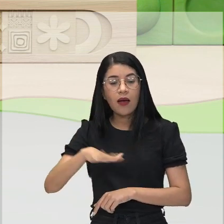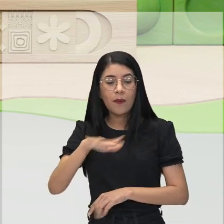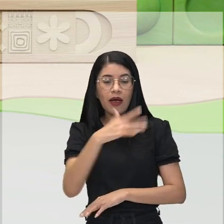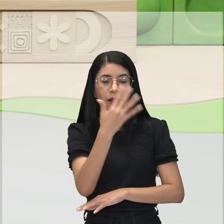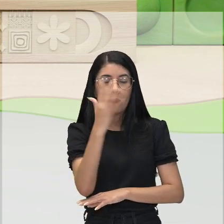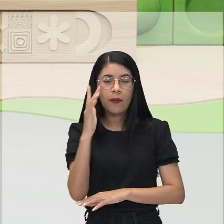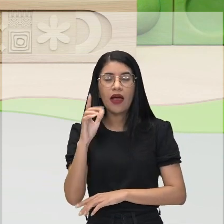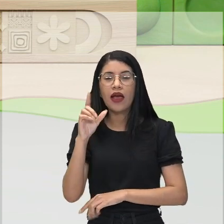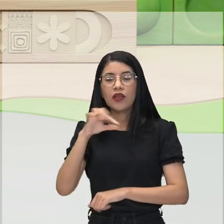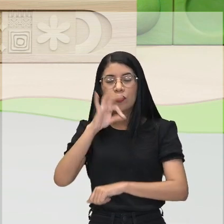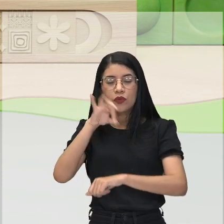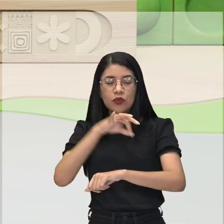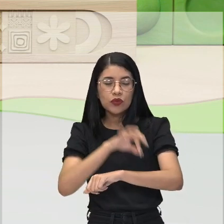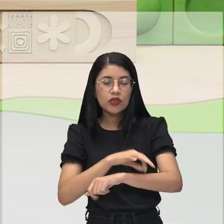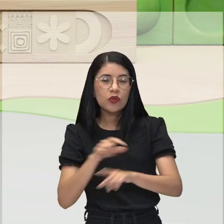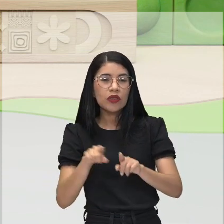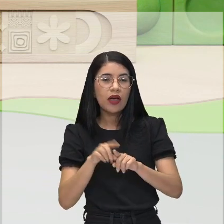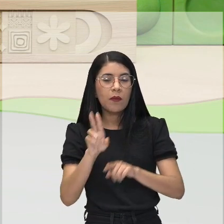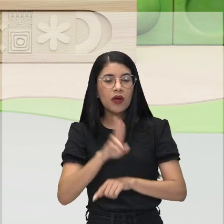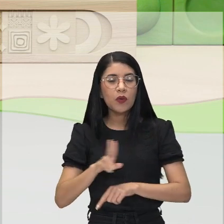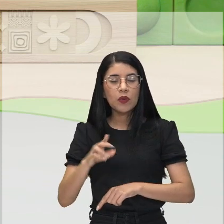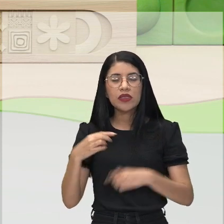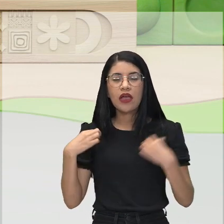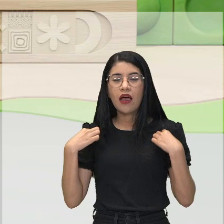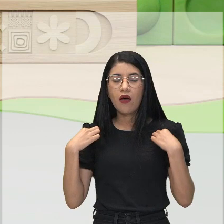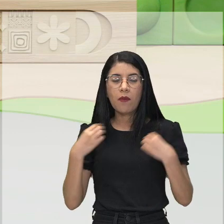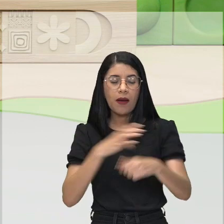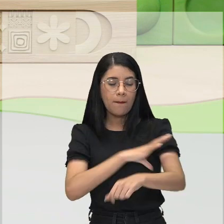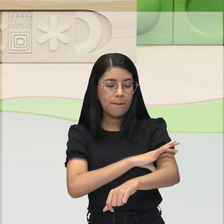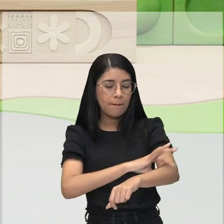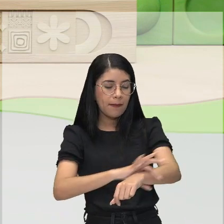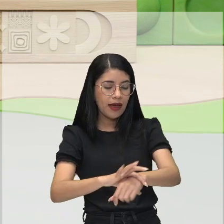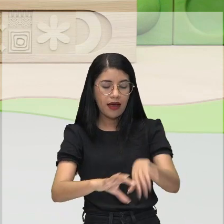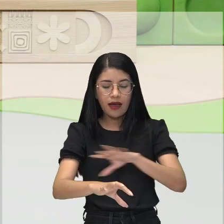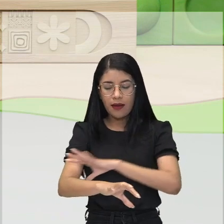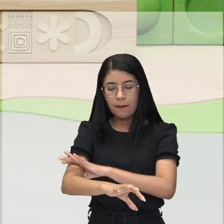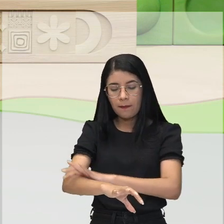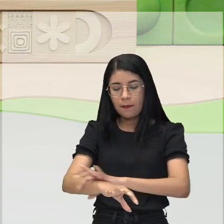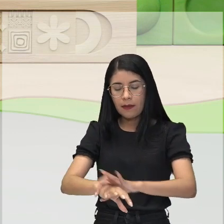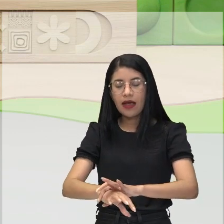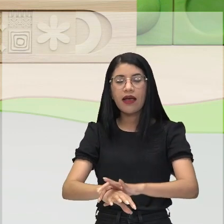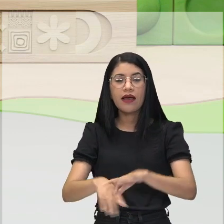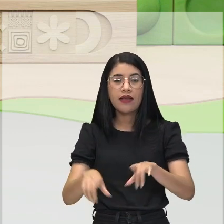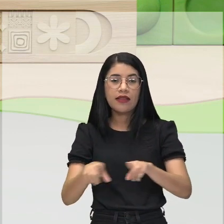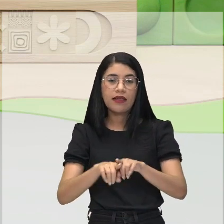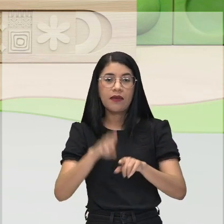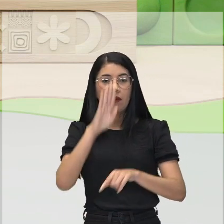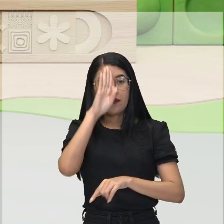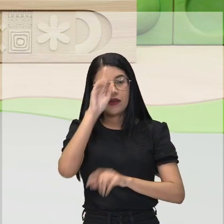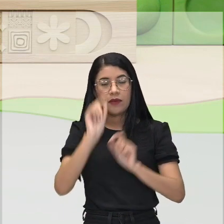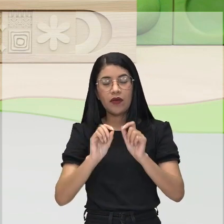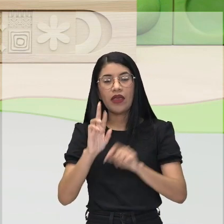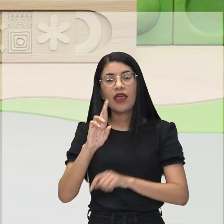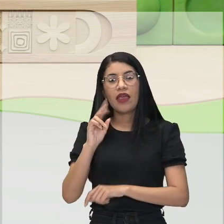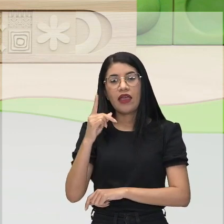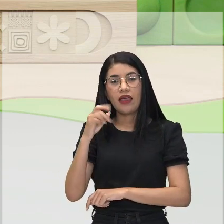se possível, utilizar roupas que cubram a maior parte do corpo e principalmente o uso